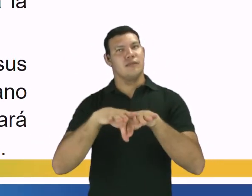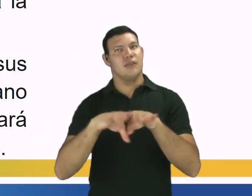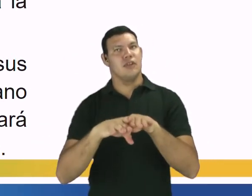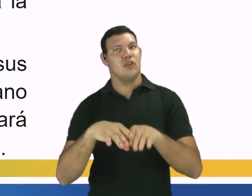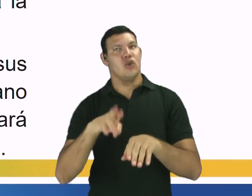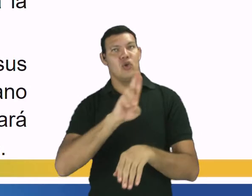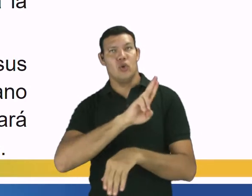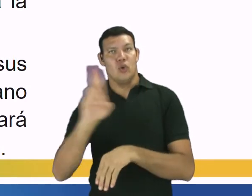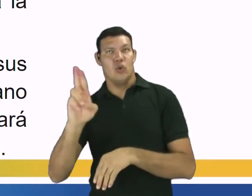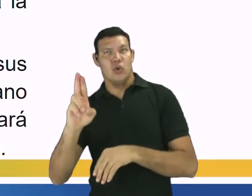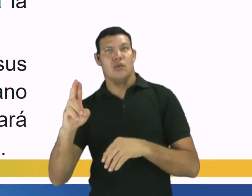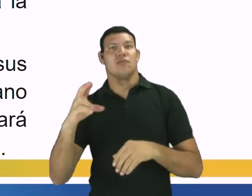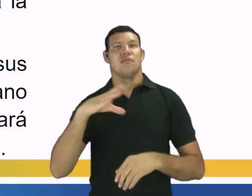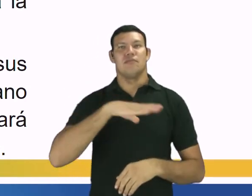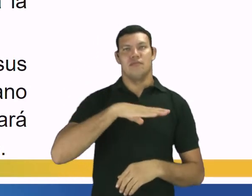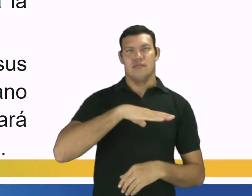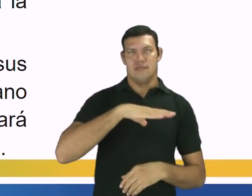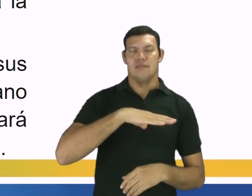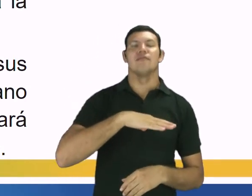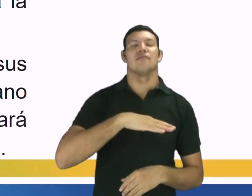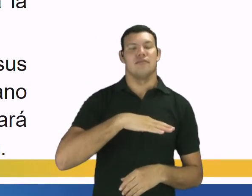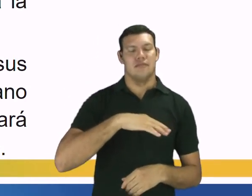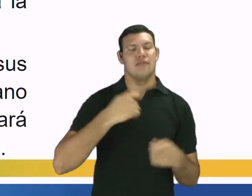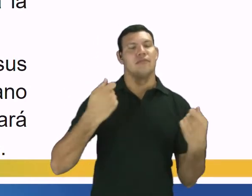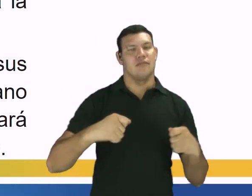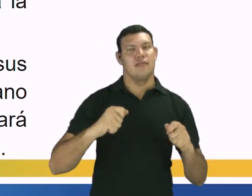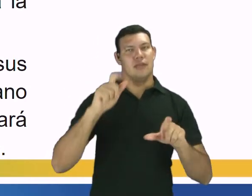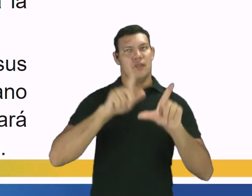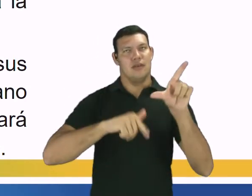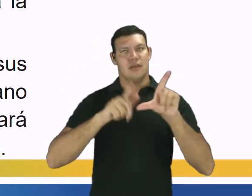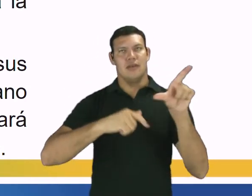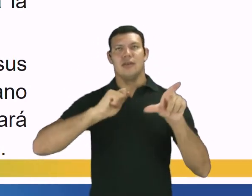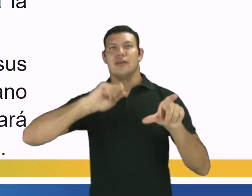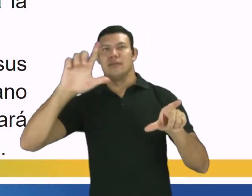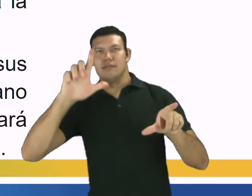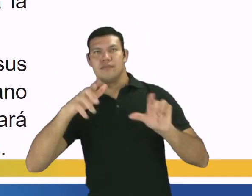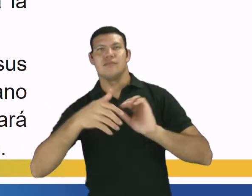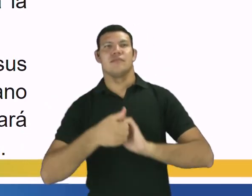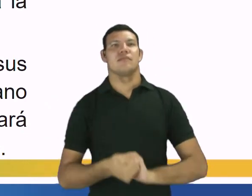cidade, também devemos iniciar com a maiúscula. Vale?